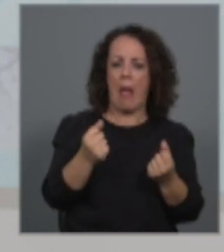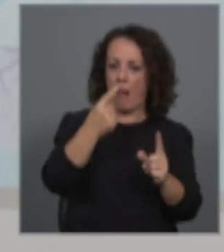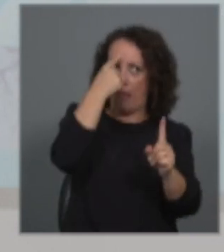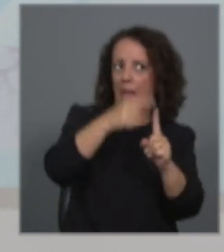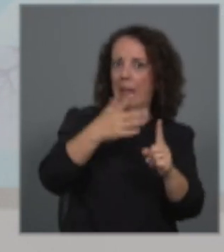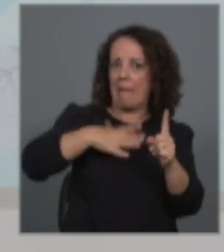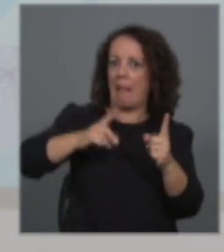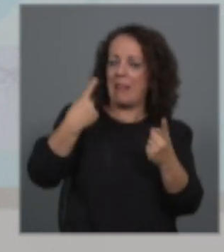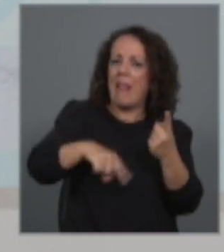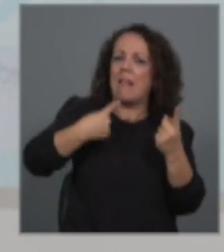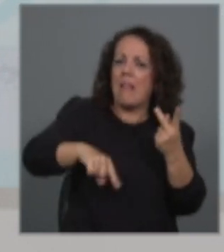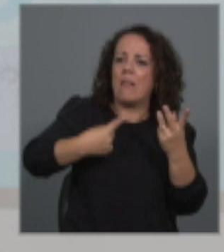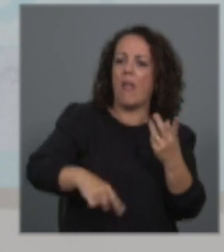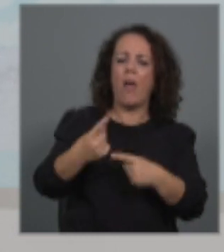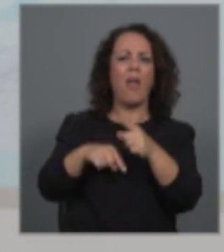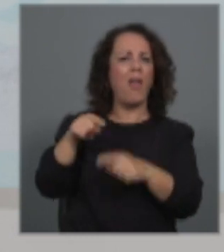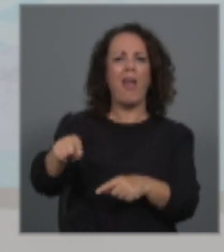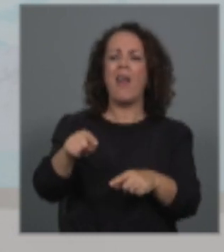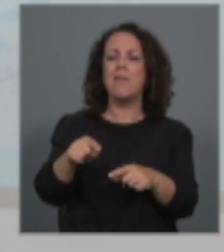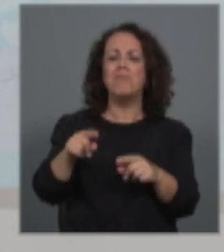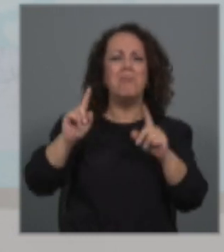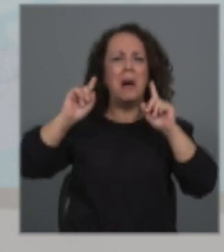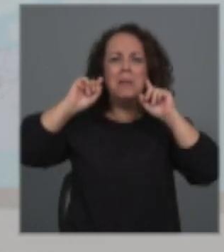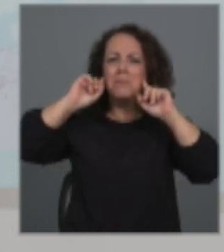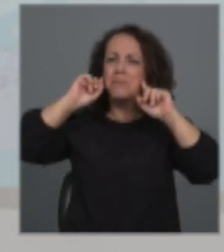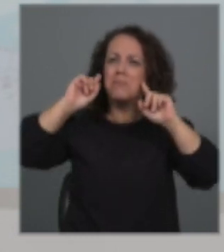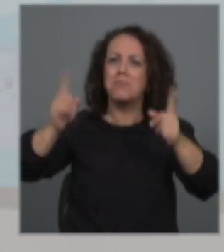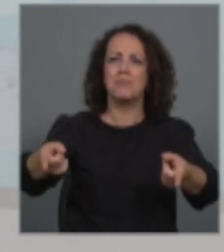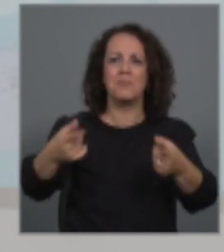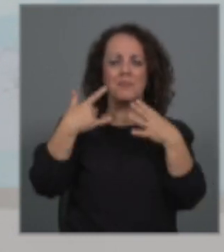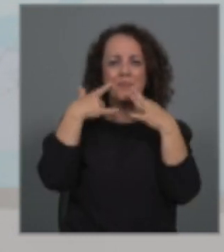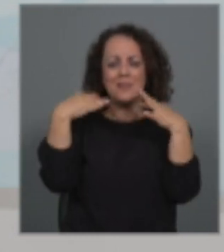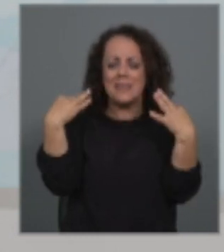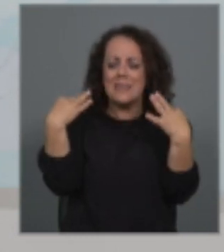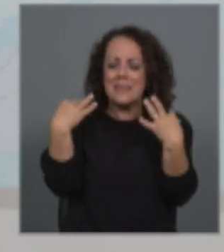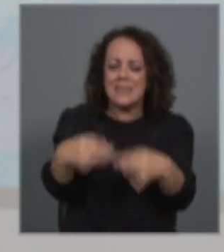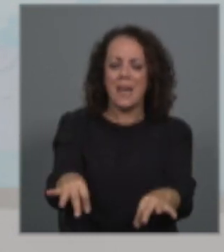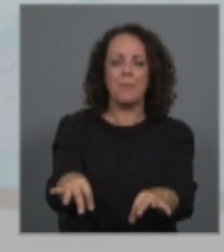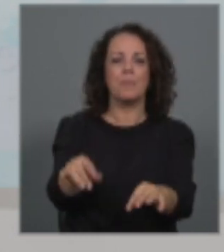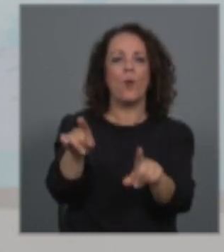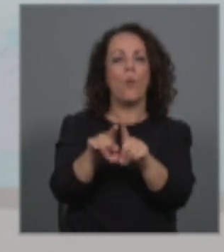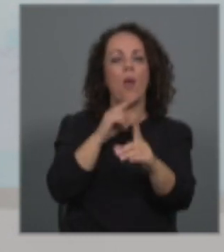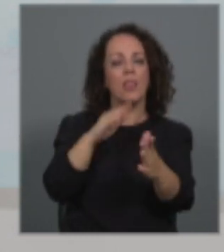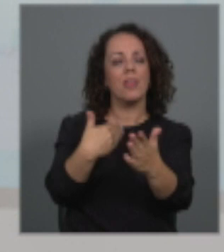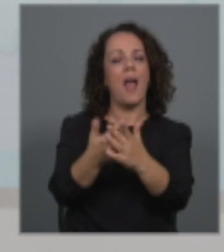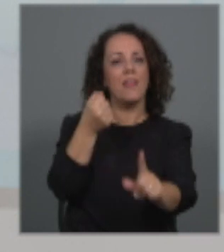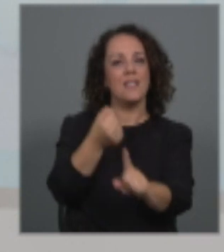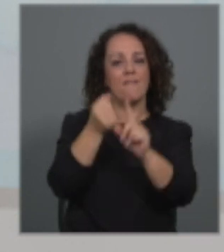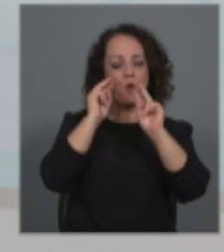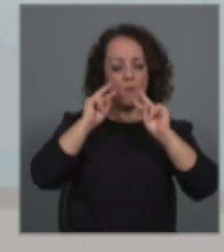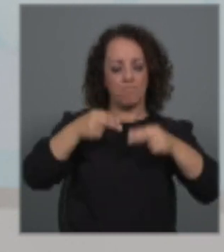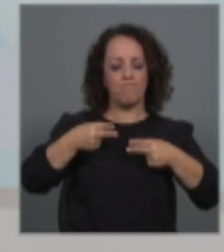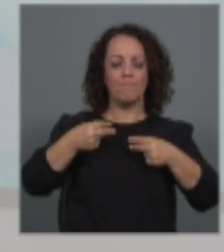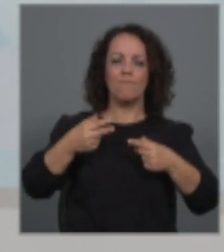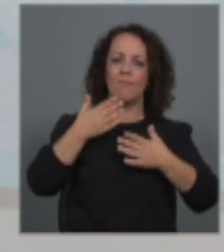aquilo. Este despojamento, esta austeridade é também o desafio de criarmos espaço e estarmos mais